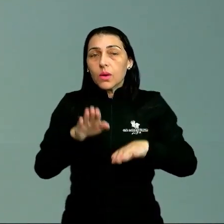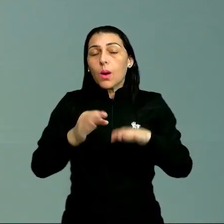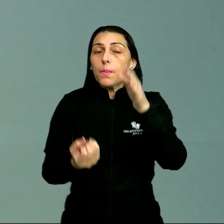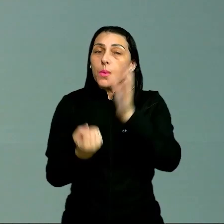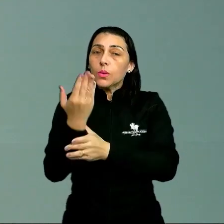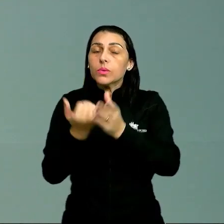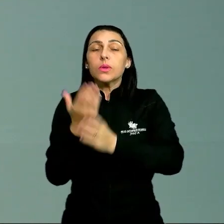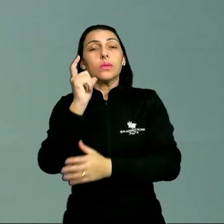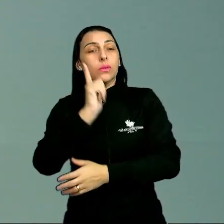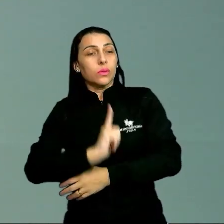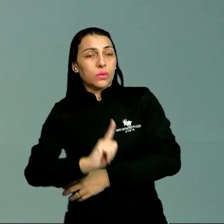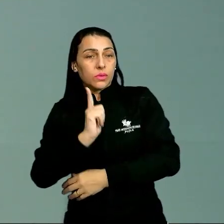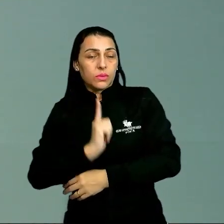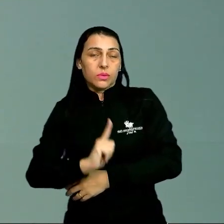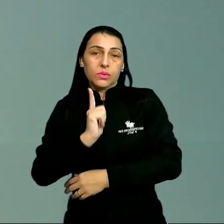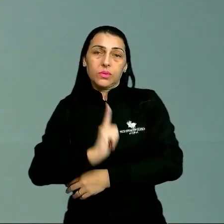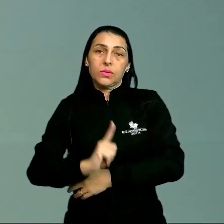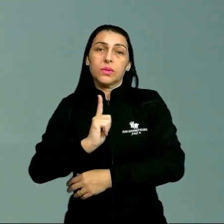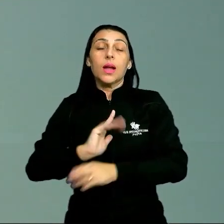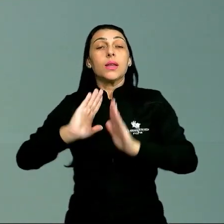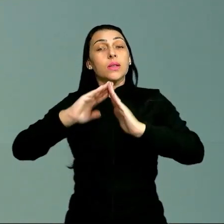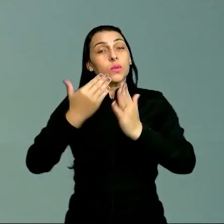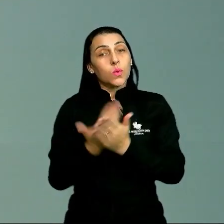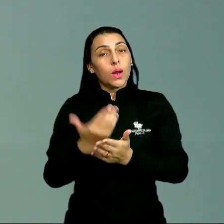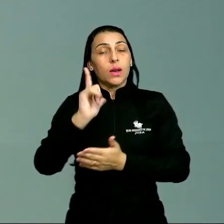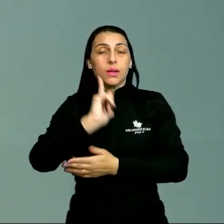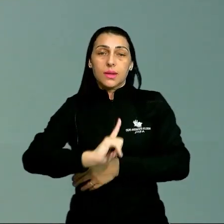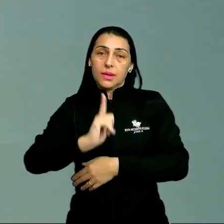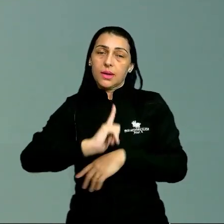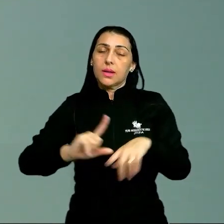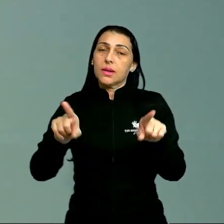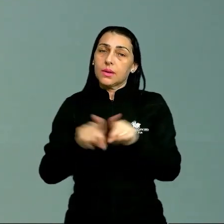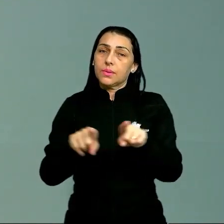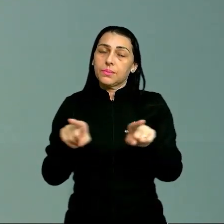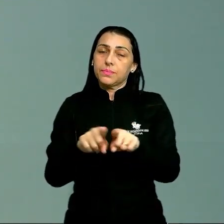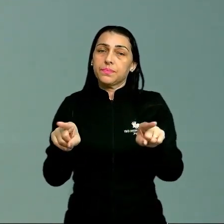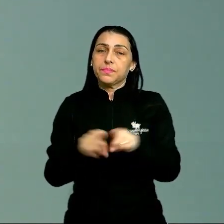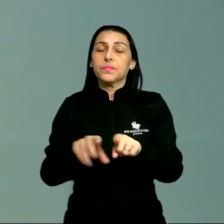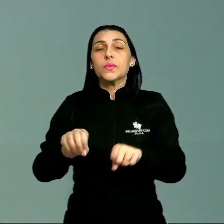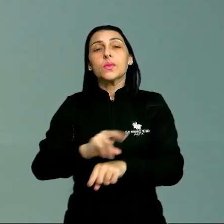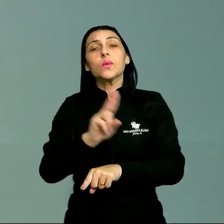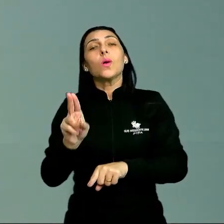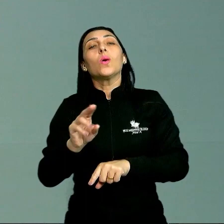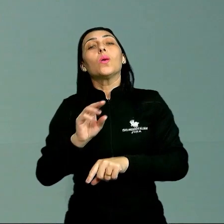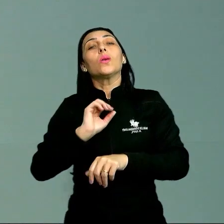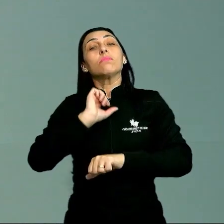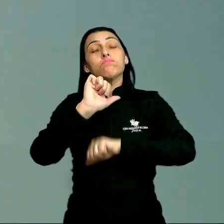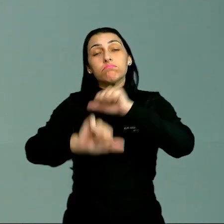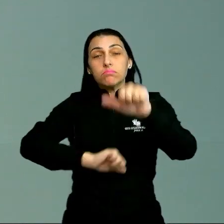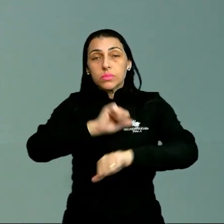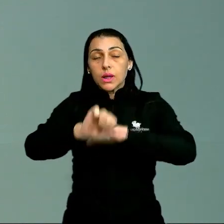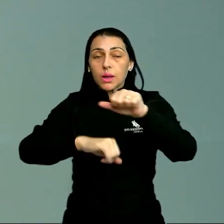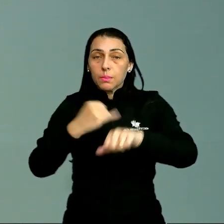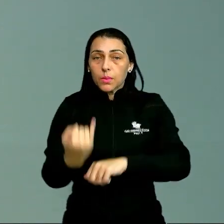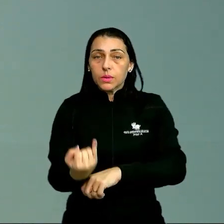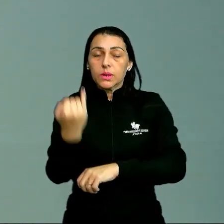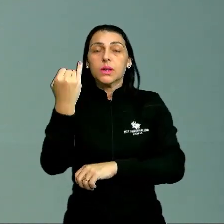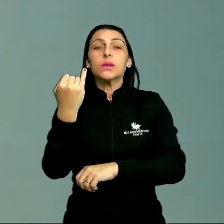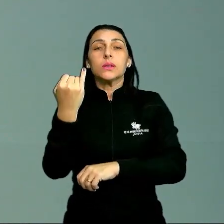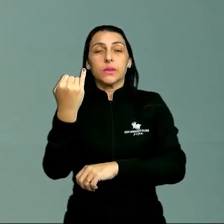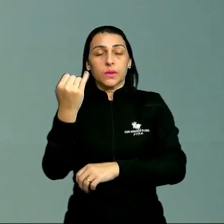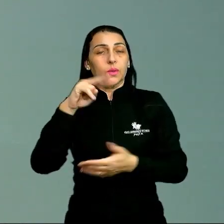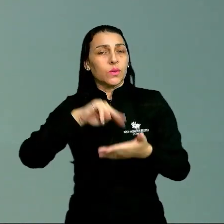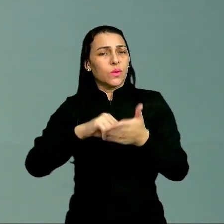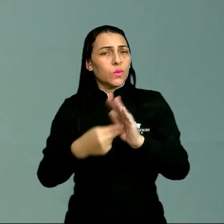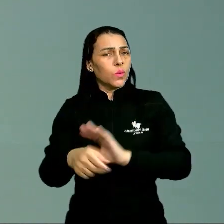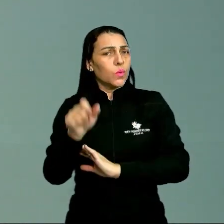produção literária, de determinada escola literária, ou essas de transição que são importantíssimas. Quer